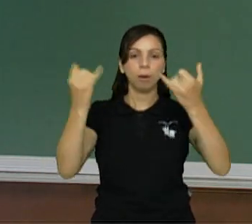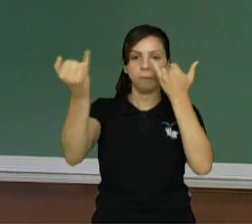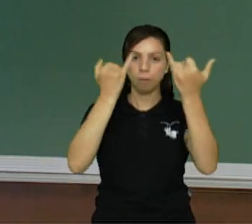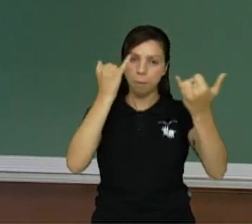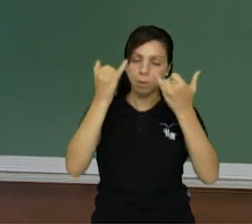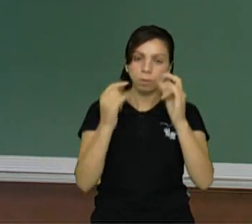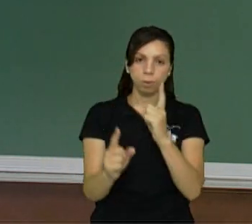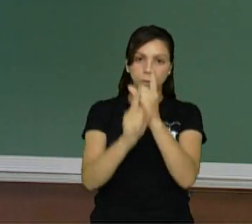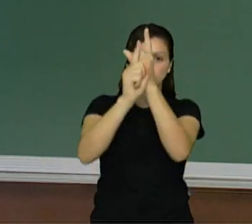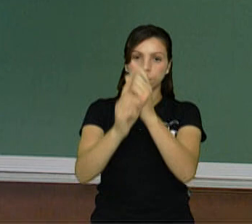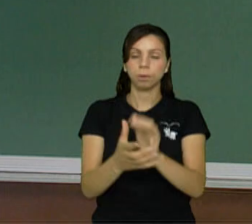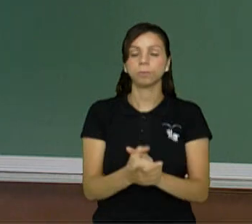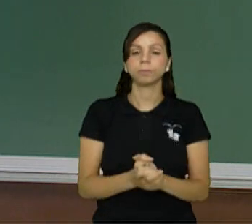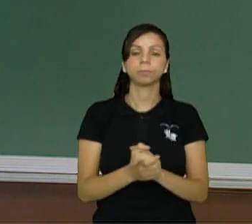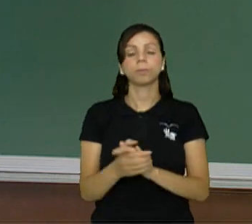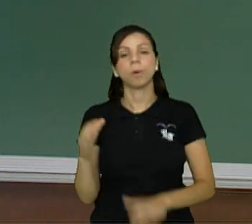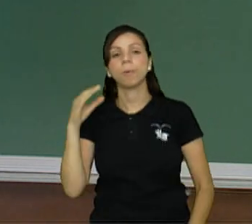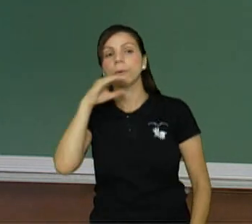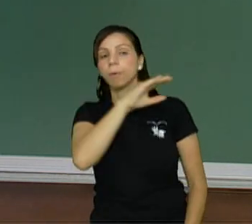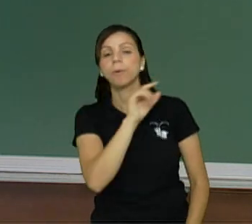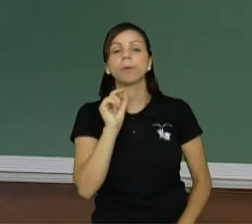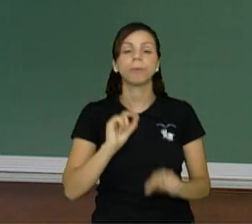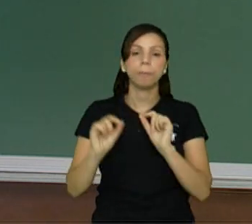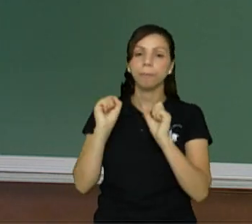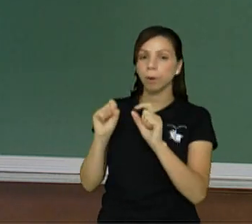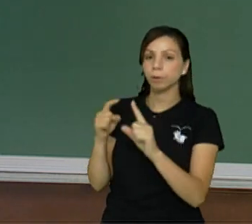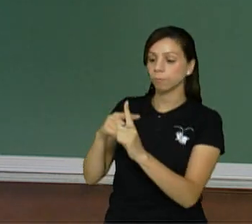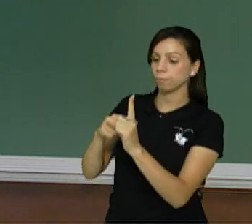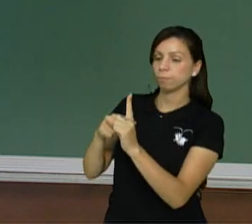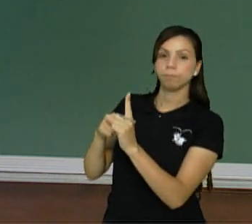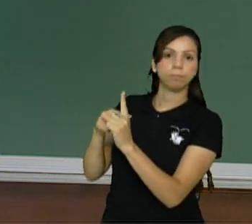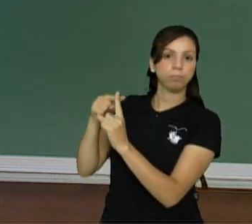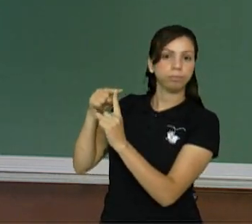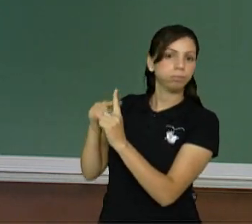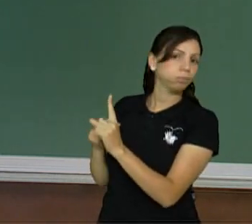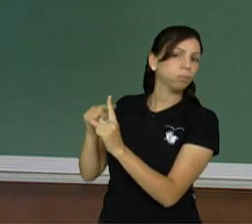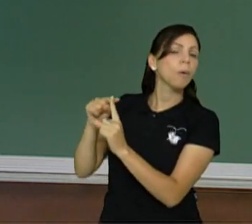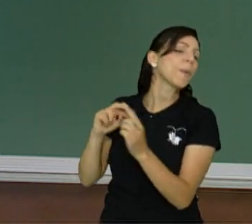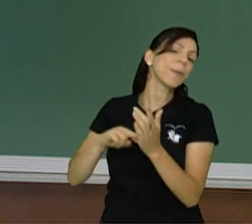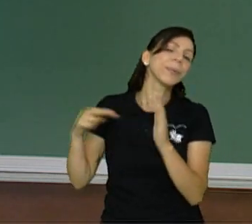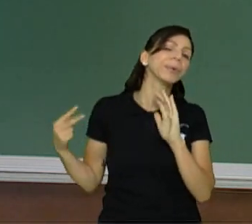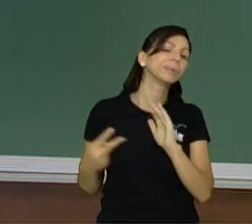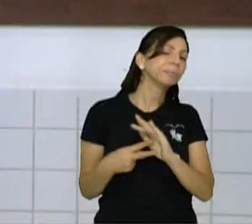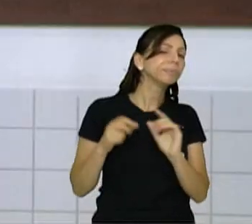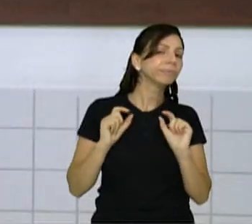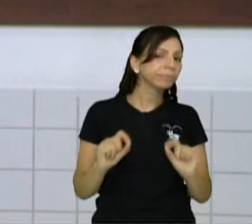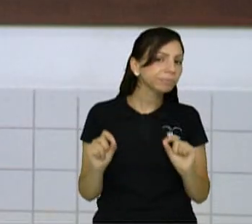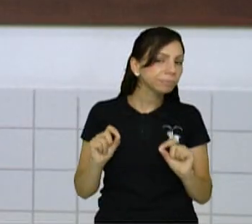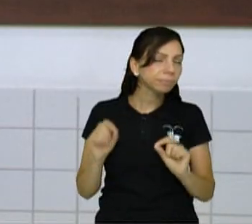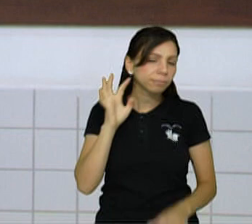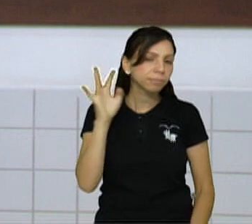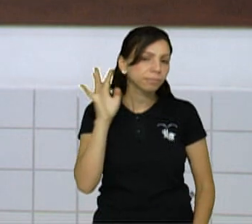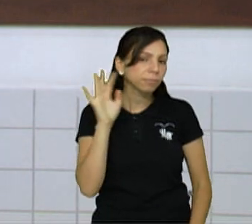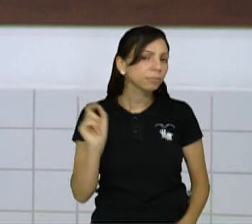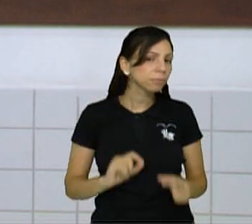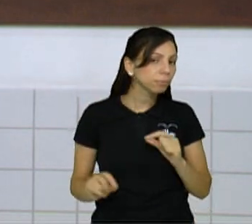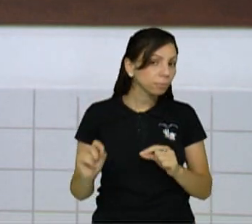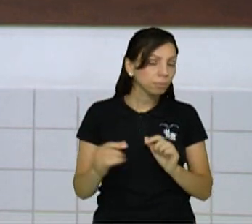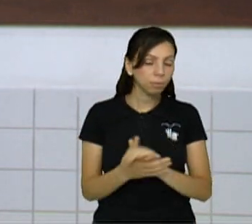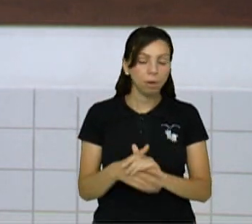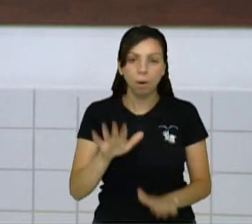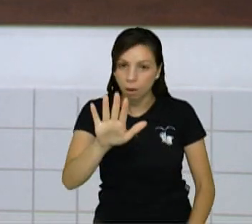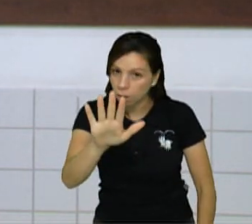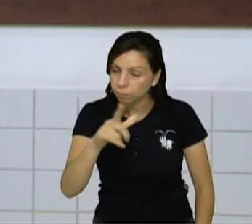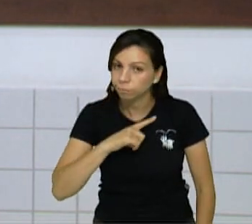se você pegou a ideia de calor, então eu agora posso falar de temperatura. O que é a temperatura? Vamos pensar? Você